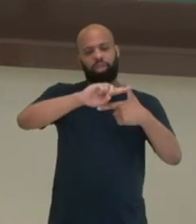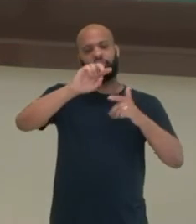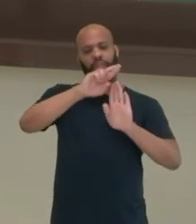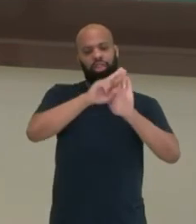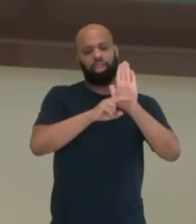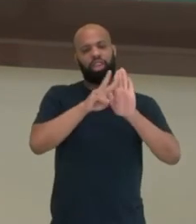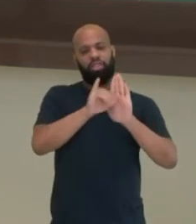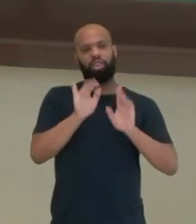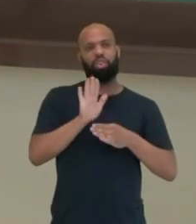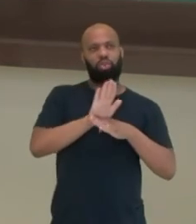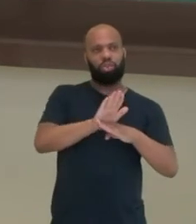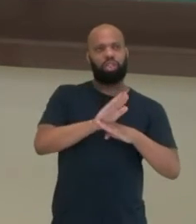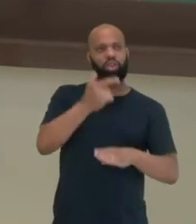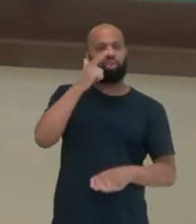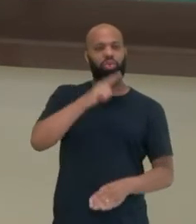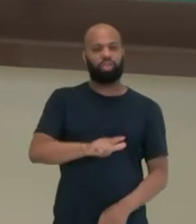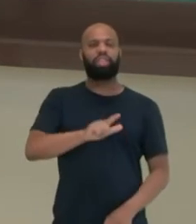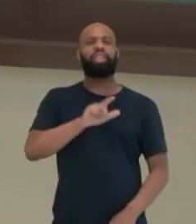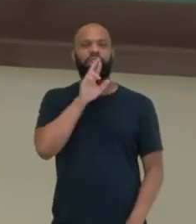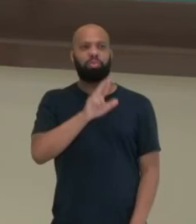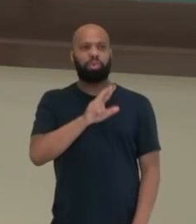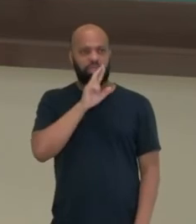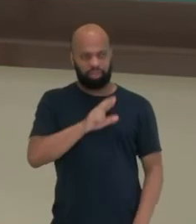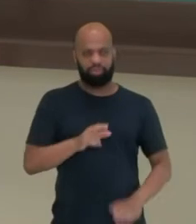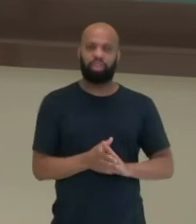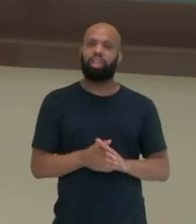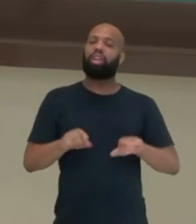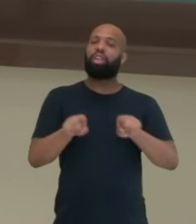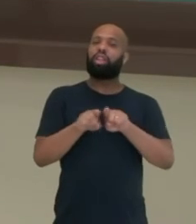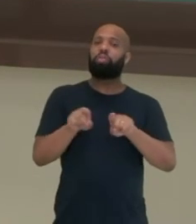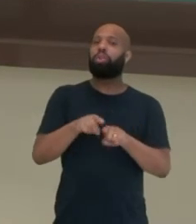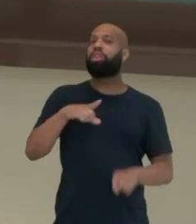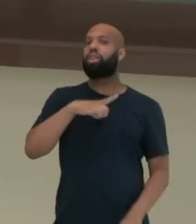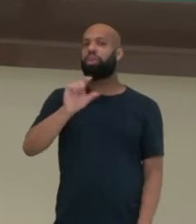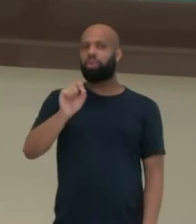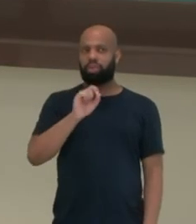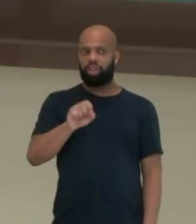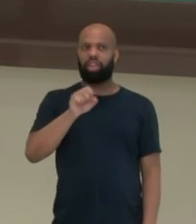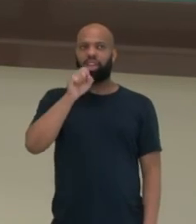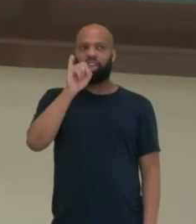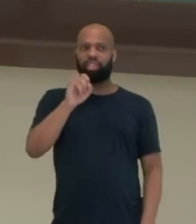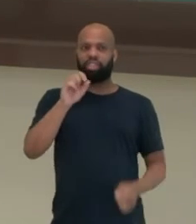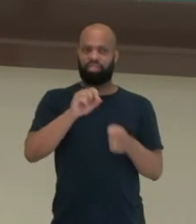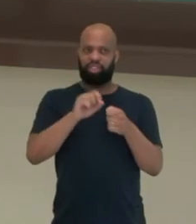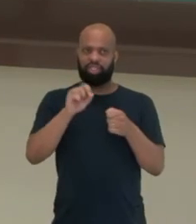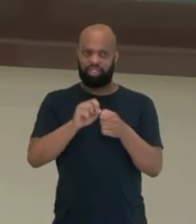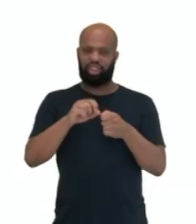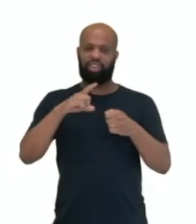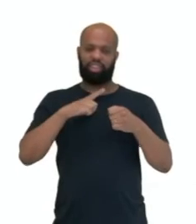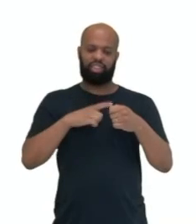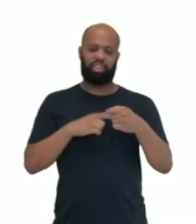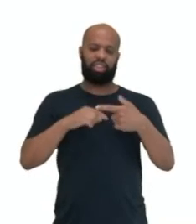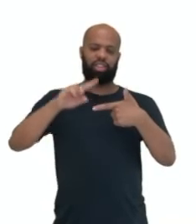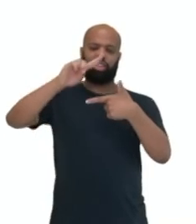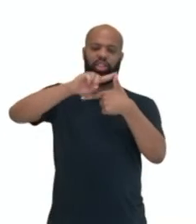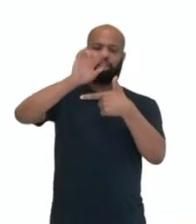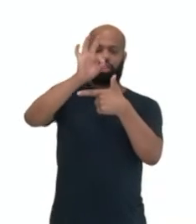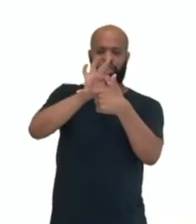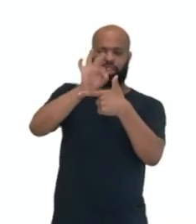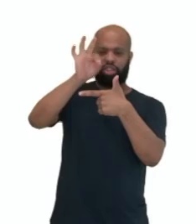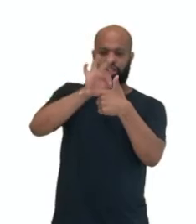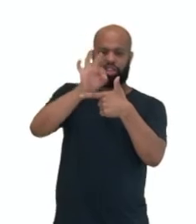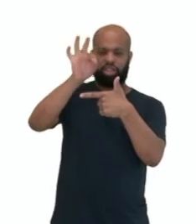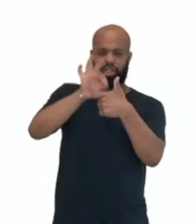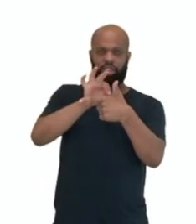ajuda a levar nesses dois resultados, tá bom? E nós temos também, se traçarmos a altura relativa à hipotenusa, nós temos a